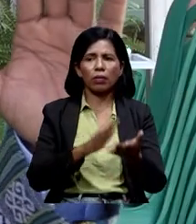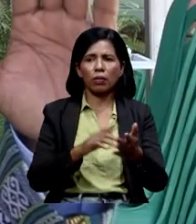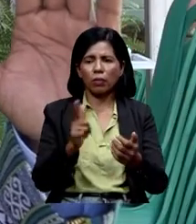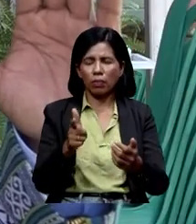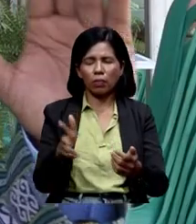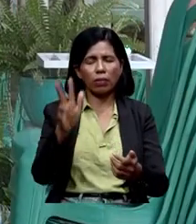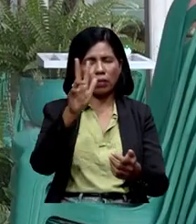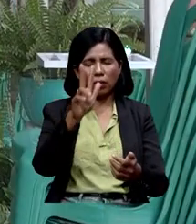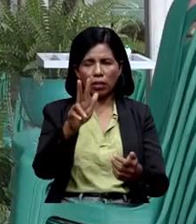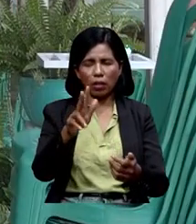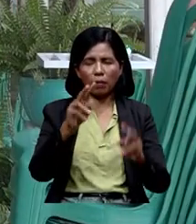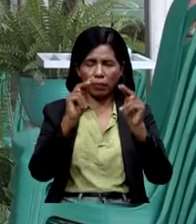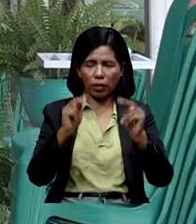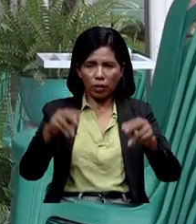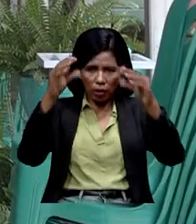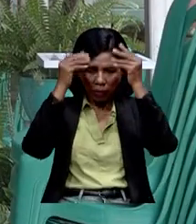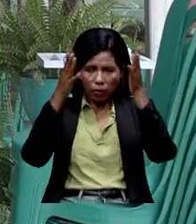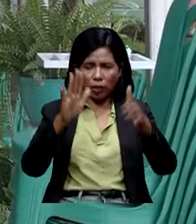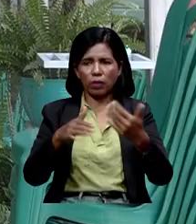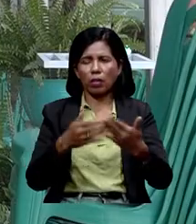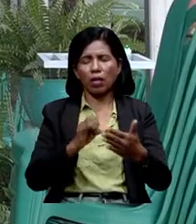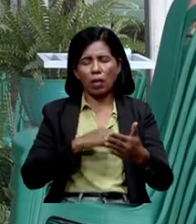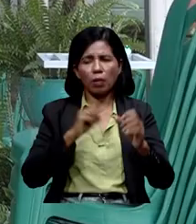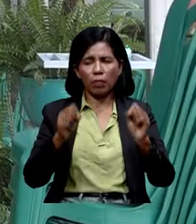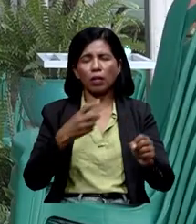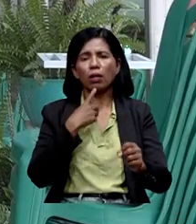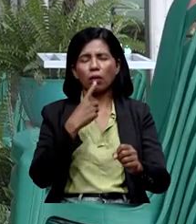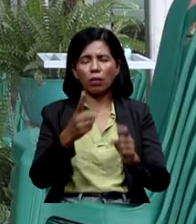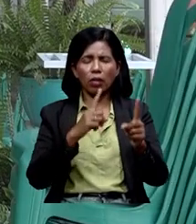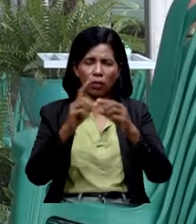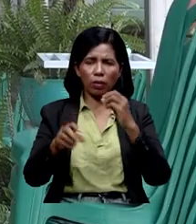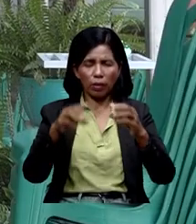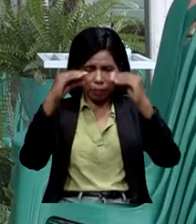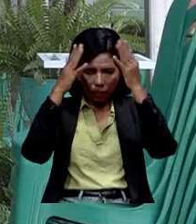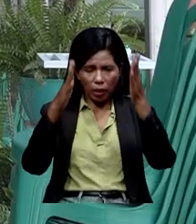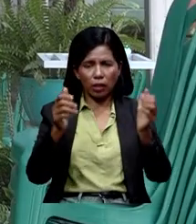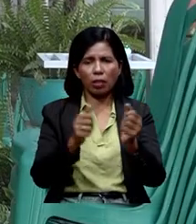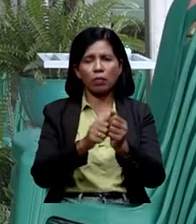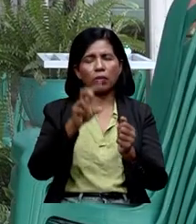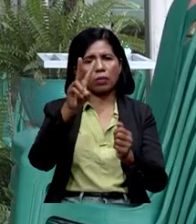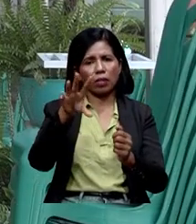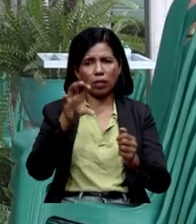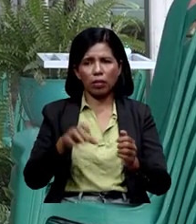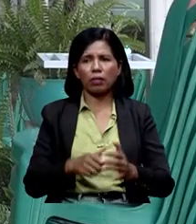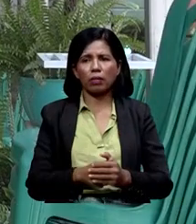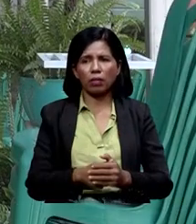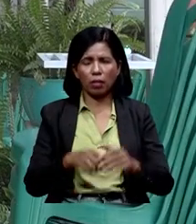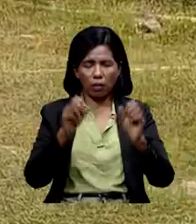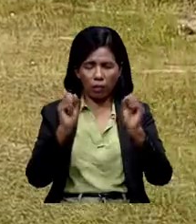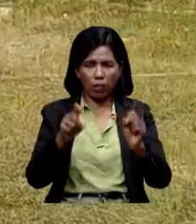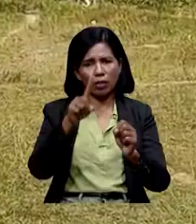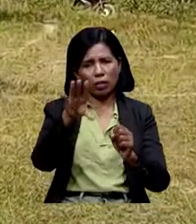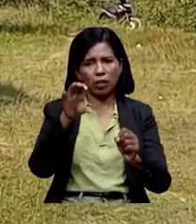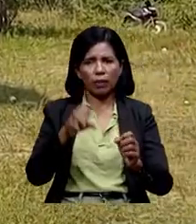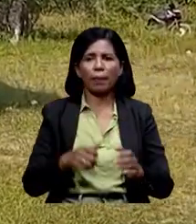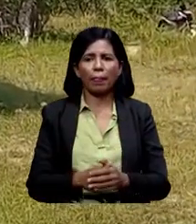sentol precisa a professora sira a bela colega tá aqui do gente e tal a bela acontece o centro e tal bela acontece